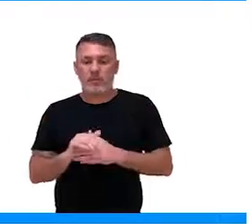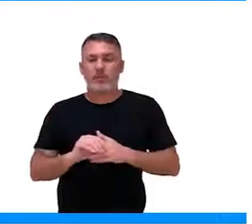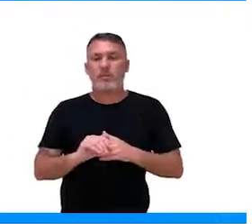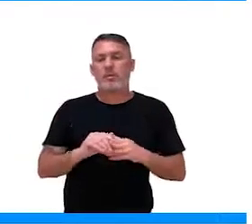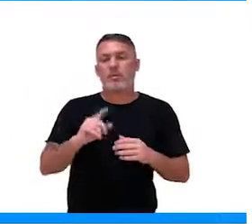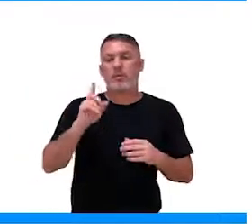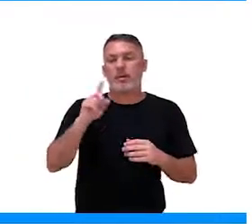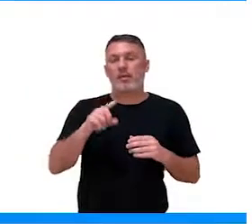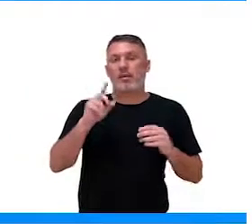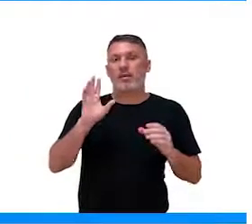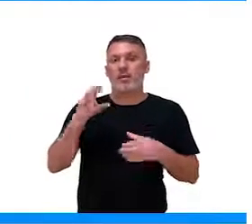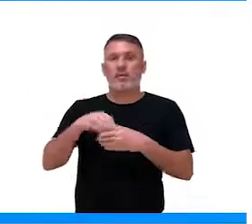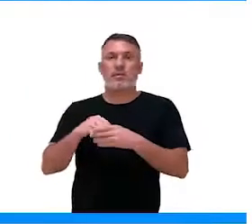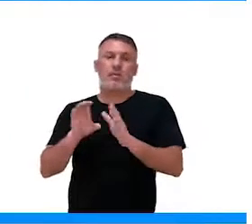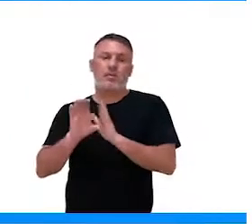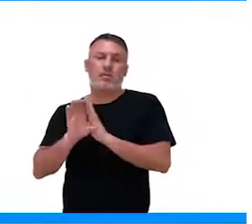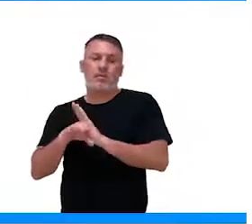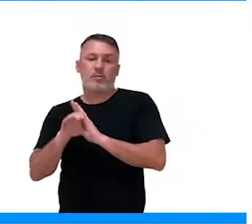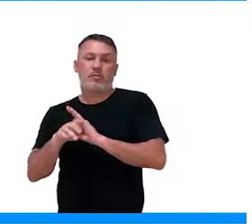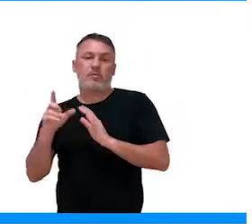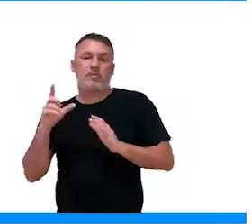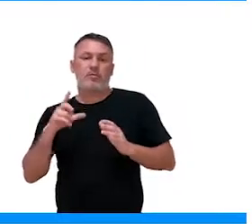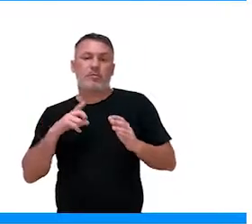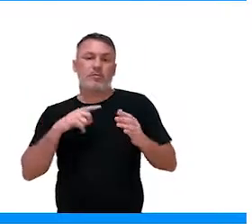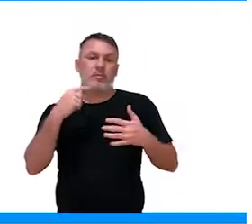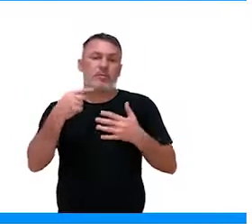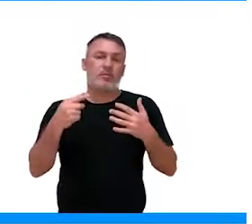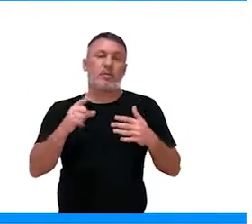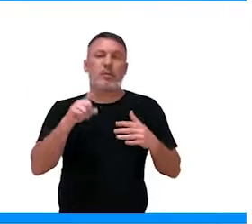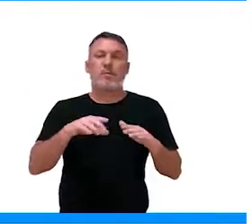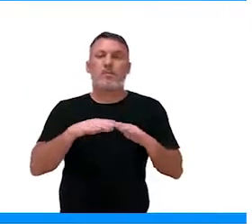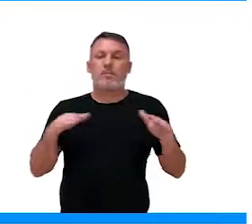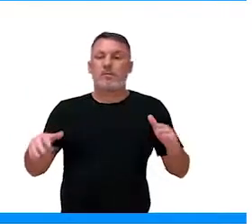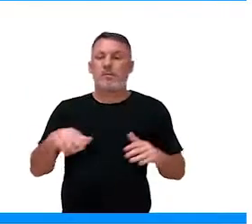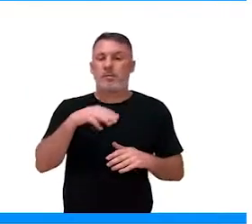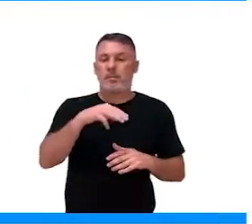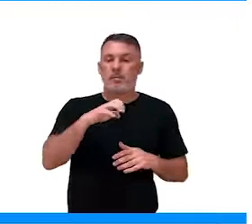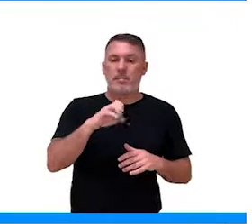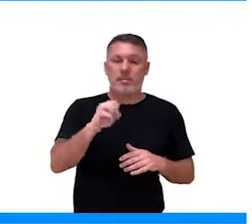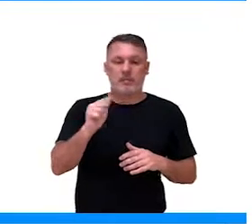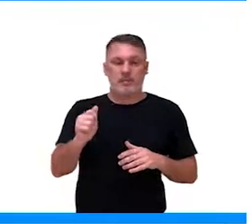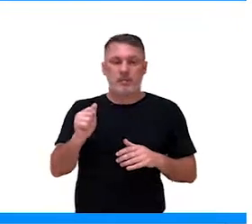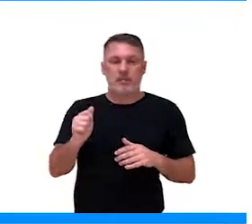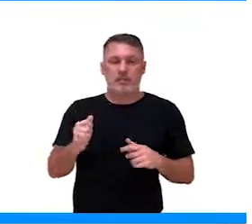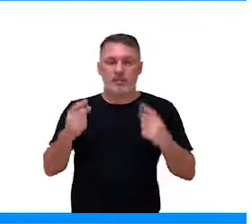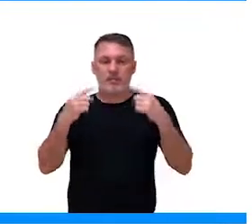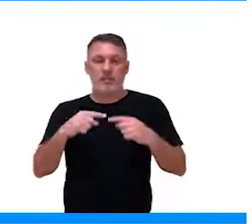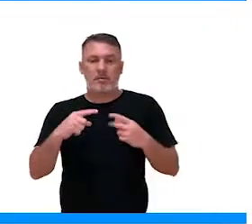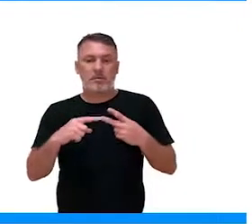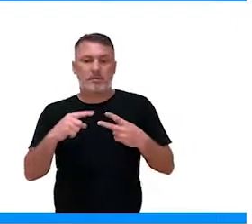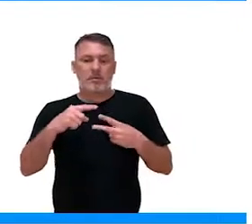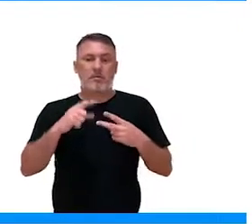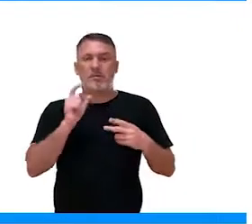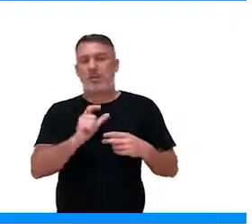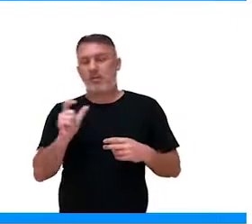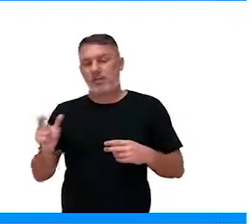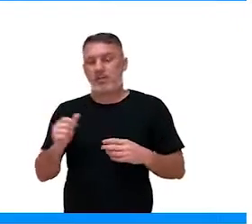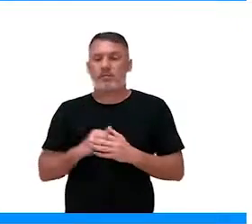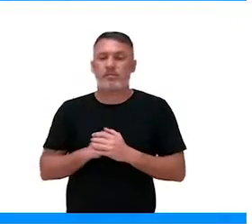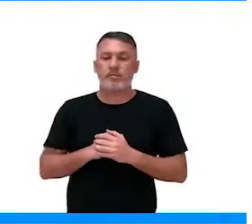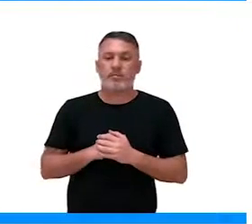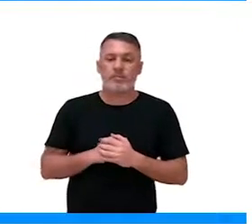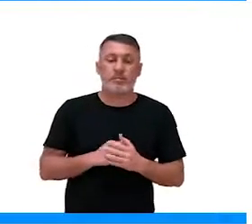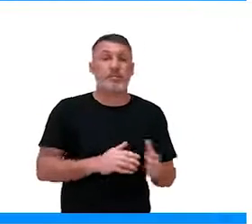significado é o próprio conceito, né? Que é, no caso ali, a mesa. A gente tem até essa imagem acústica quando a gente fala a